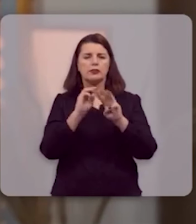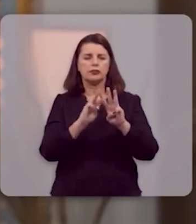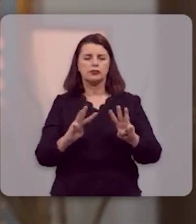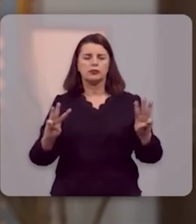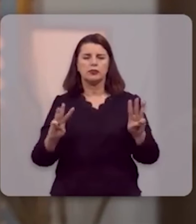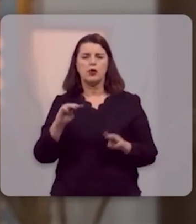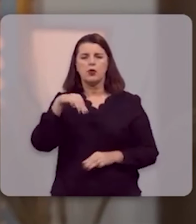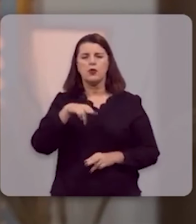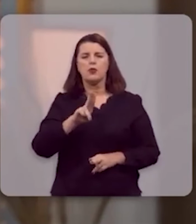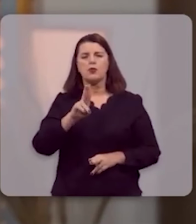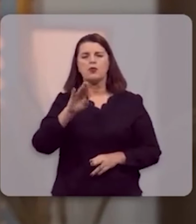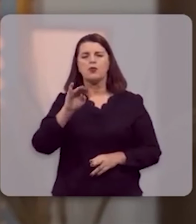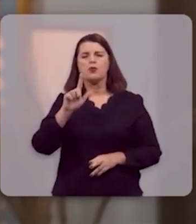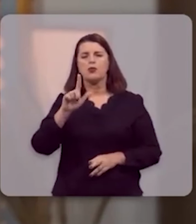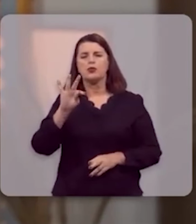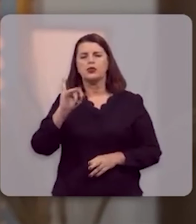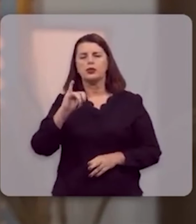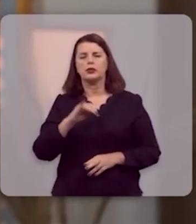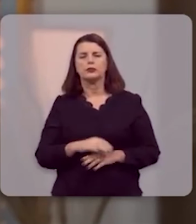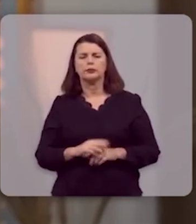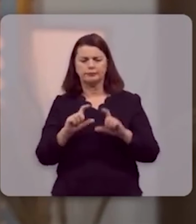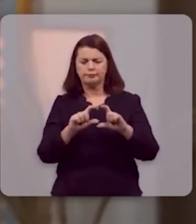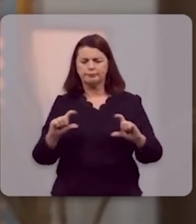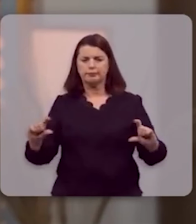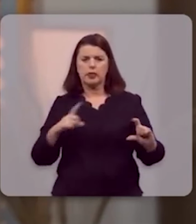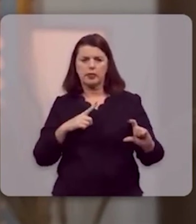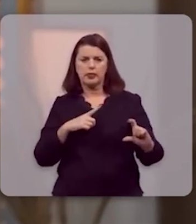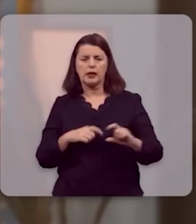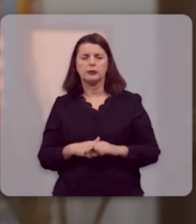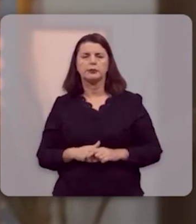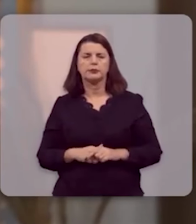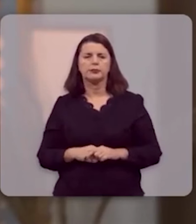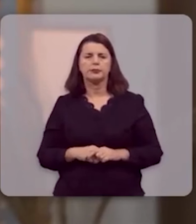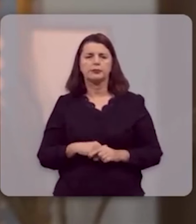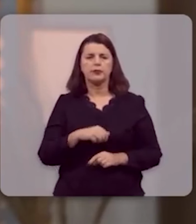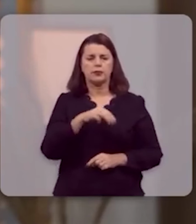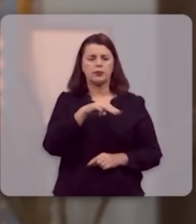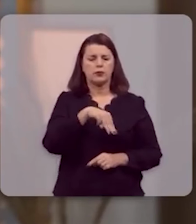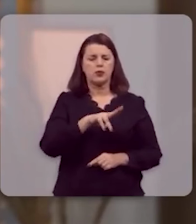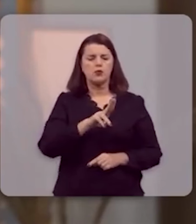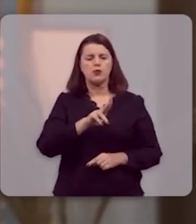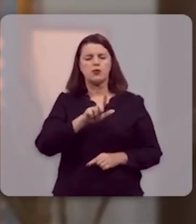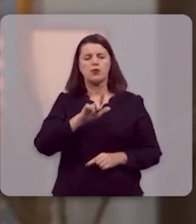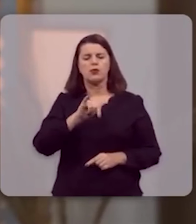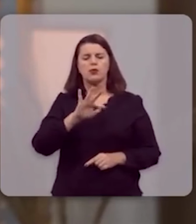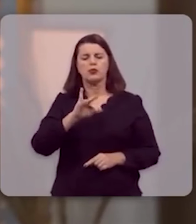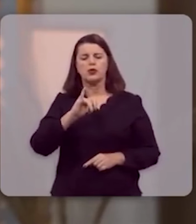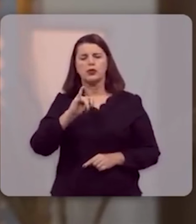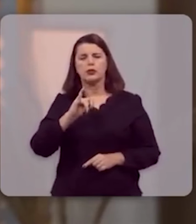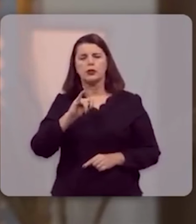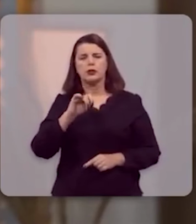nossa multiplataforma de comunicação, a IPB Multi. O endereço está aparecendo aí na tela, é o multi com e no final,